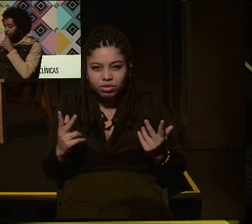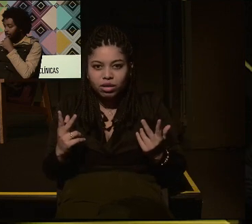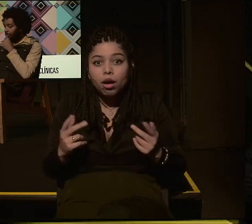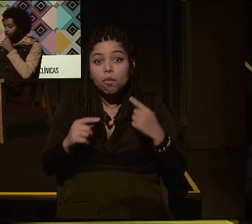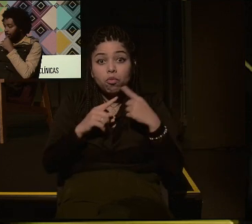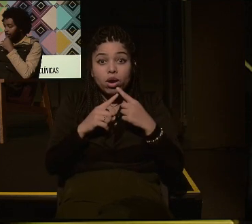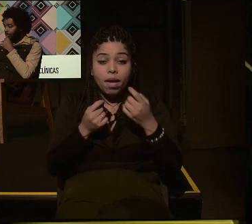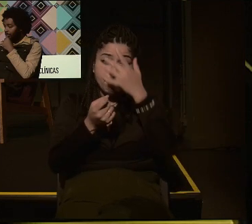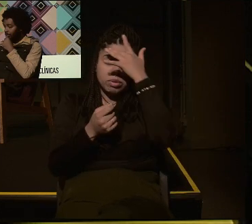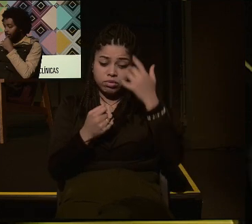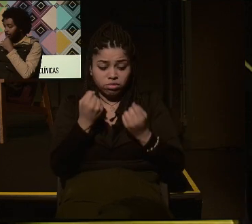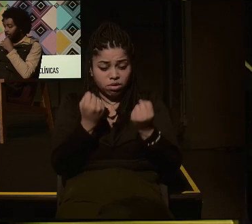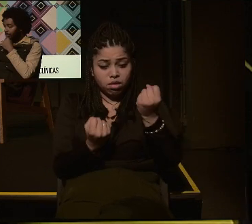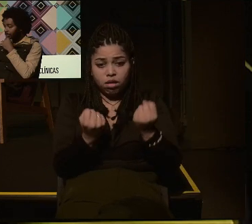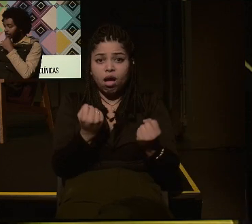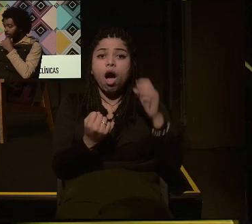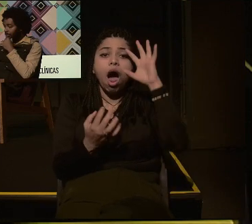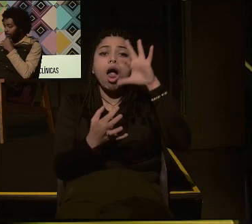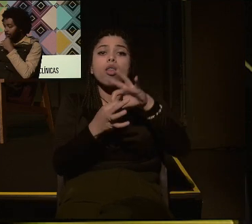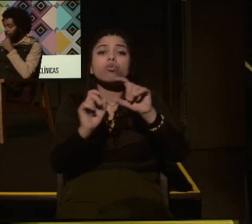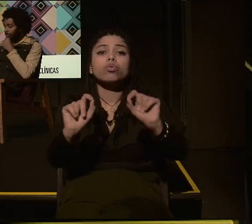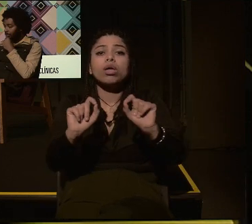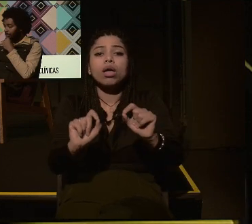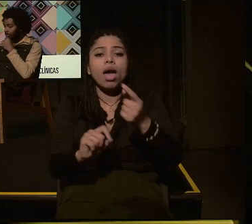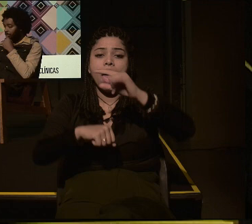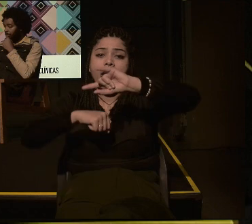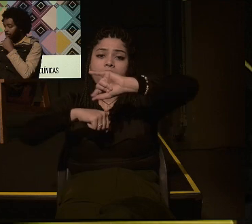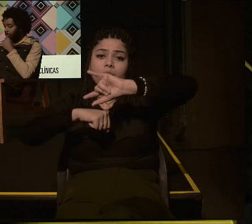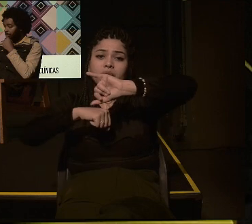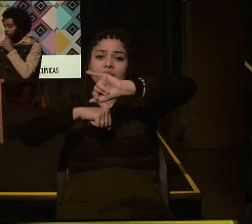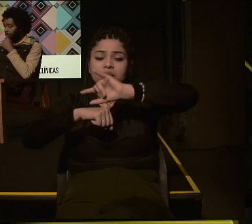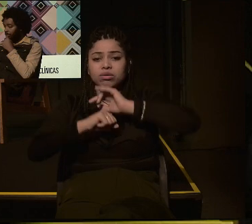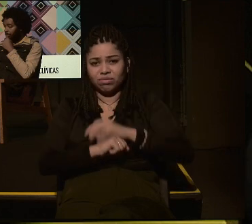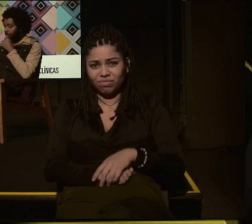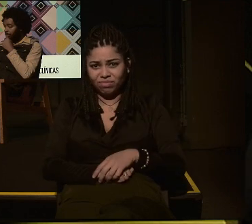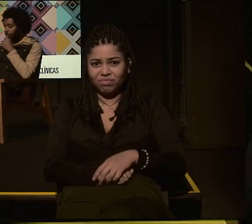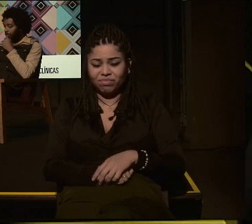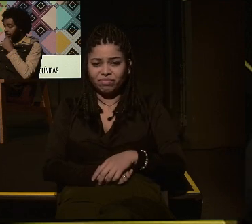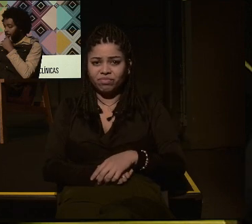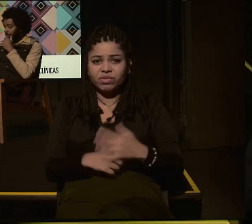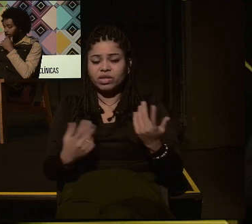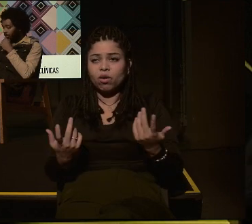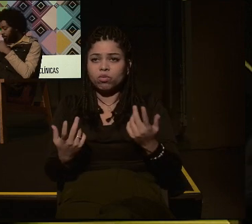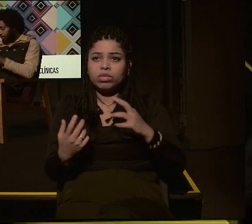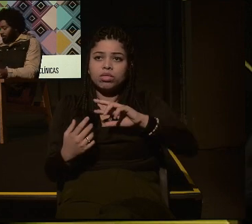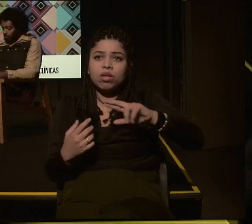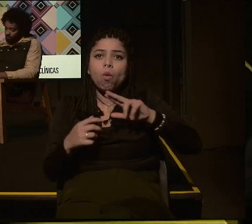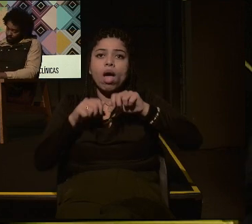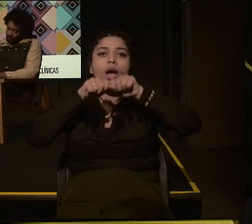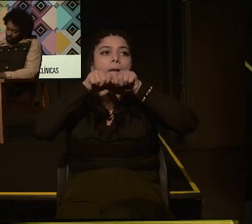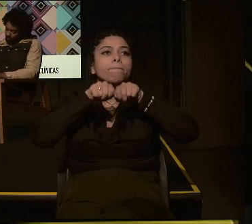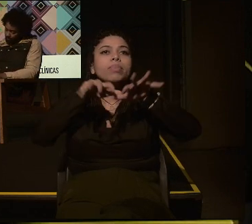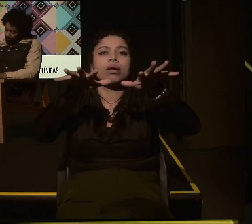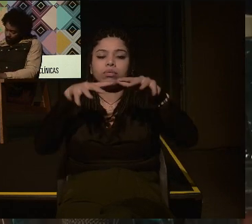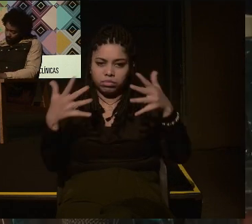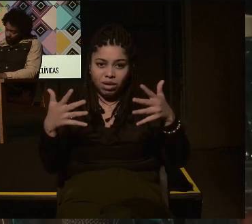pensando um território que circula de forma oxigenada, de forma coletiva.